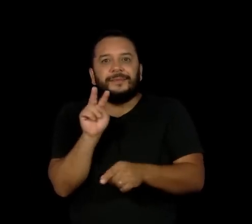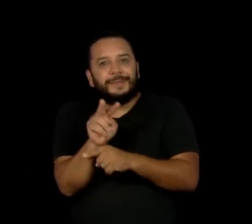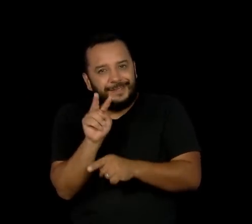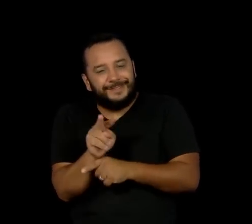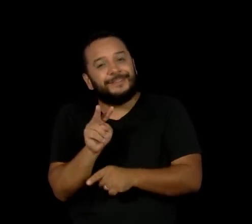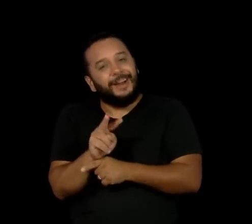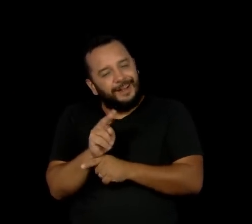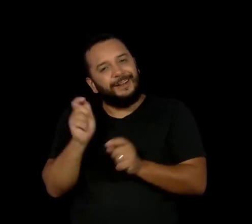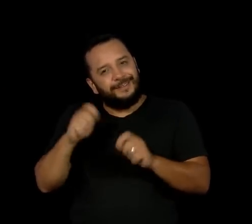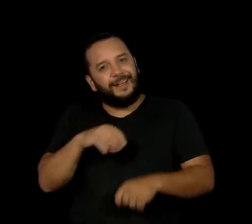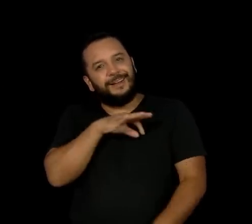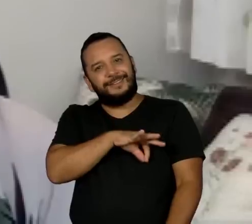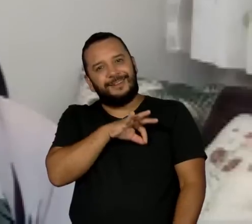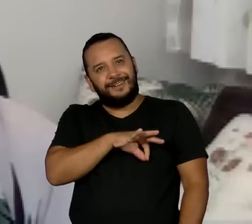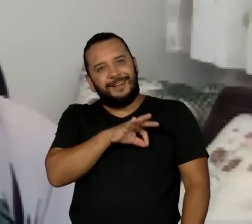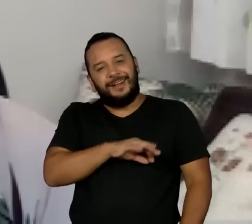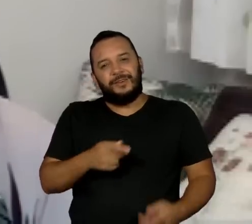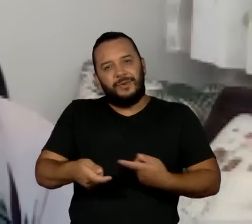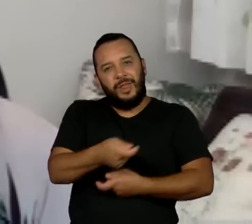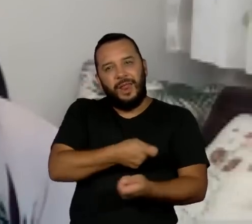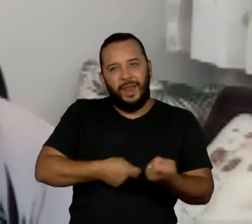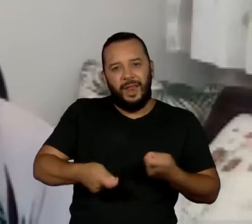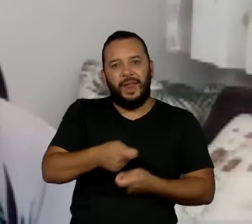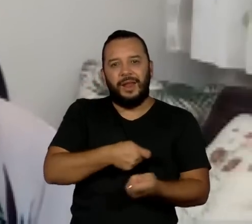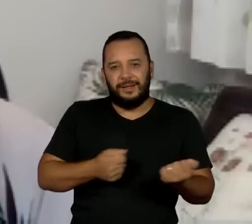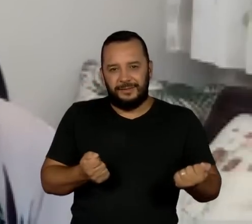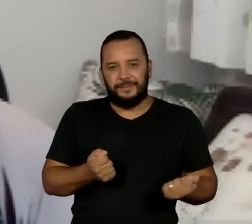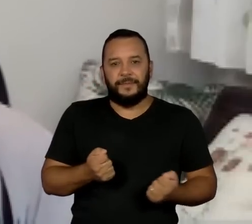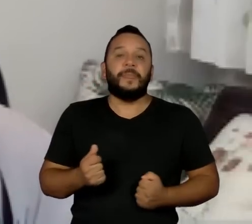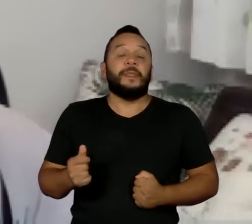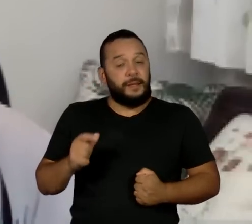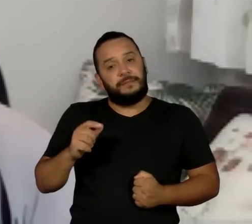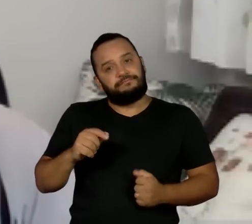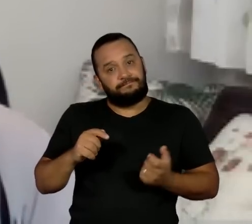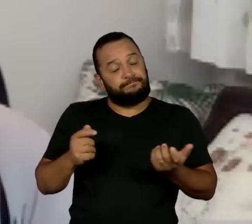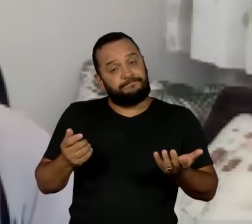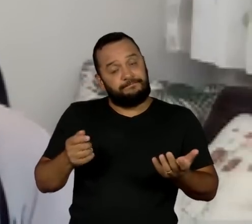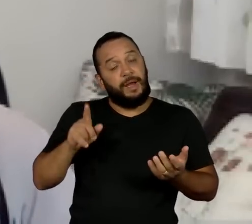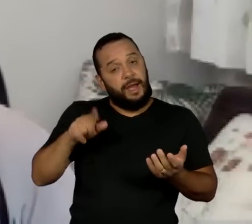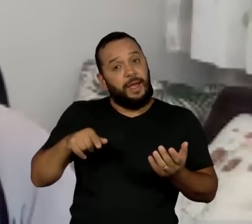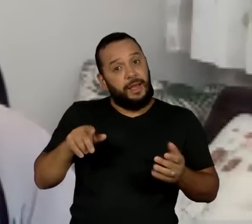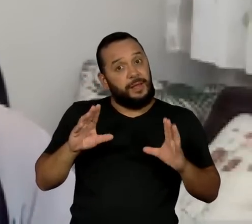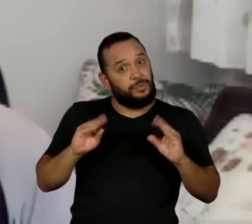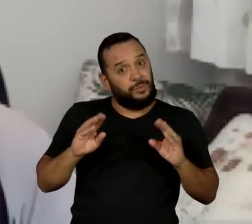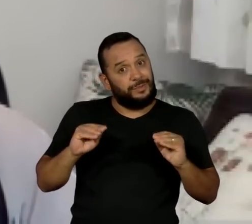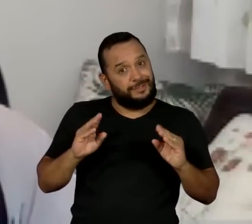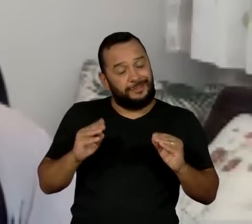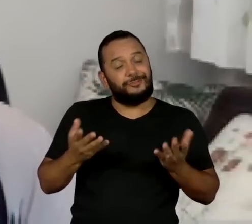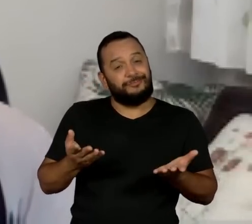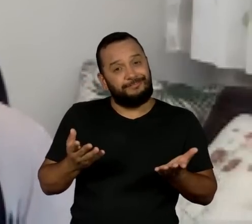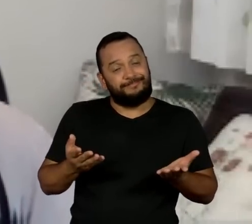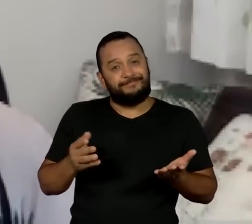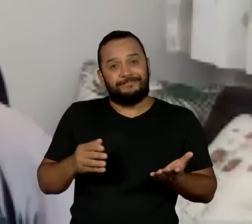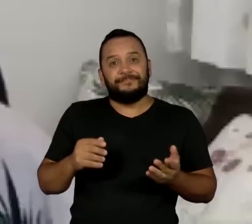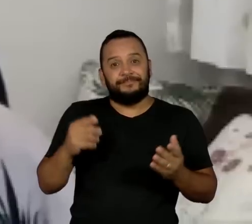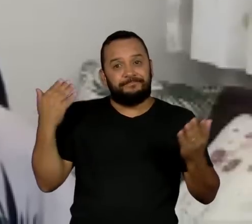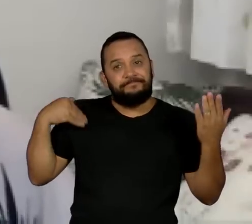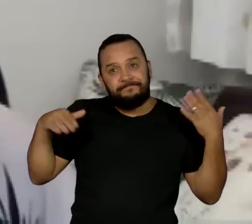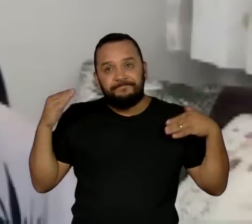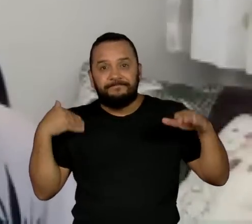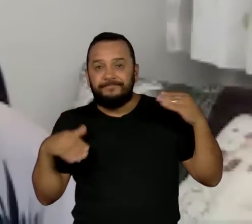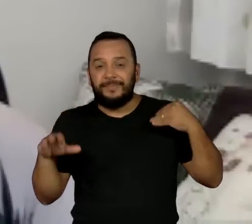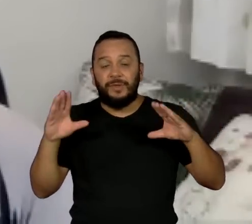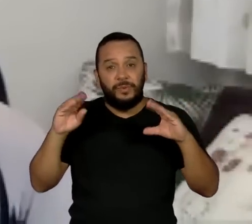preservar. Fungos bioluminescentes é um atrativo para a noite, que a gente chama de micoturismo noturno, né? Que aí, com